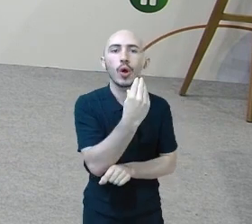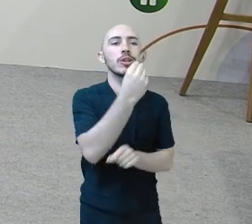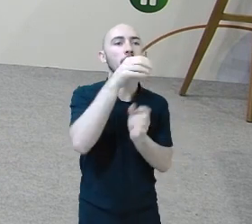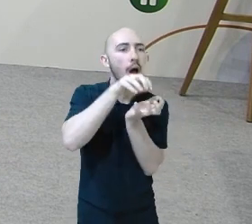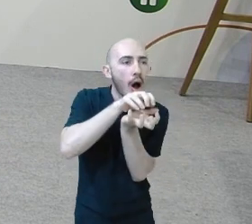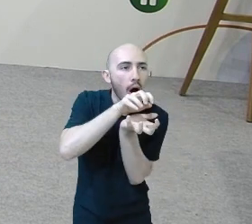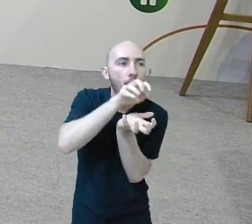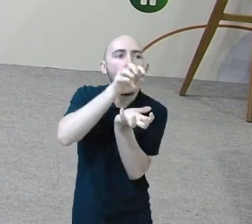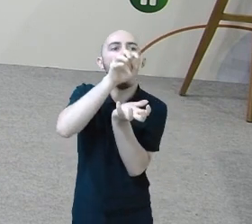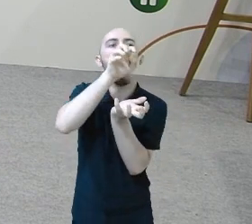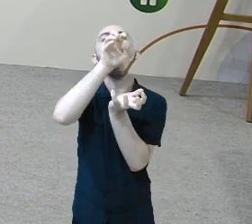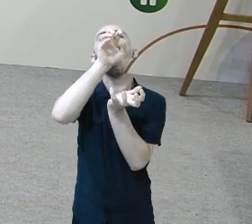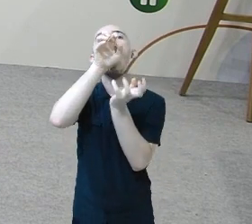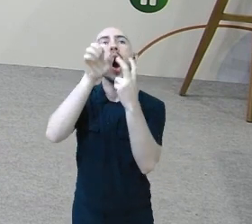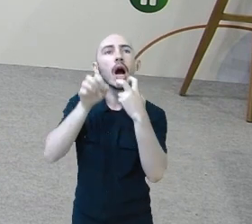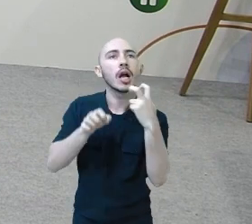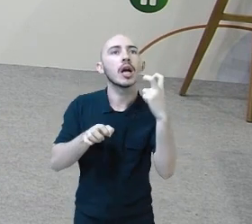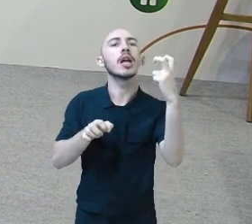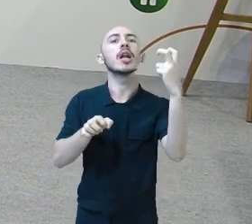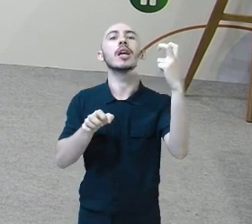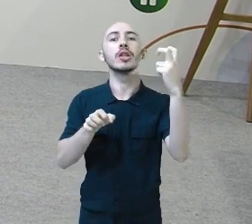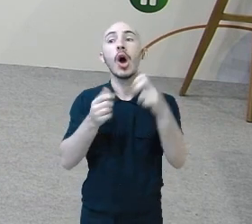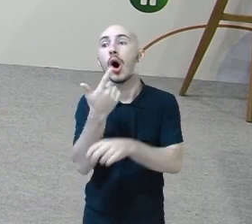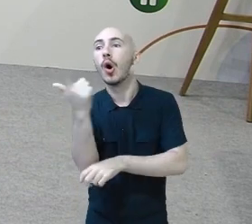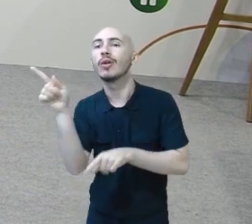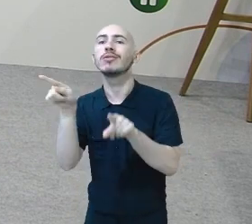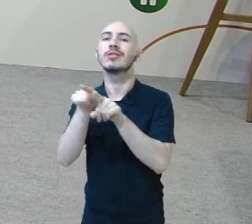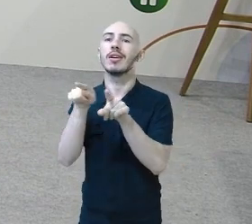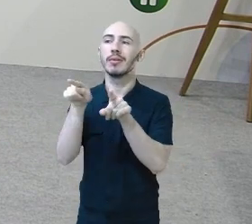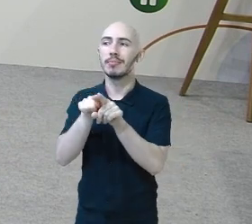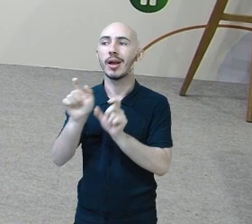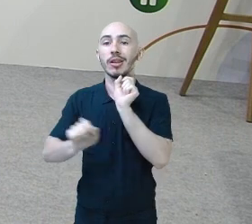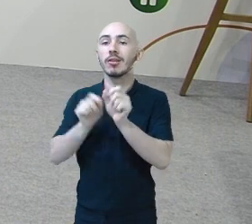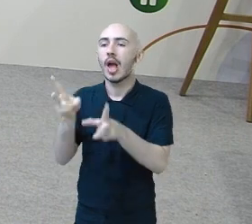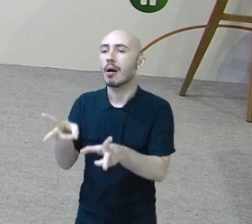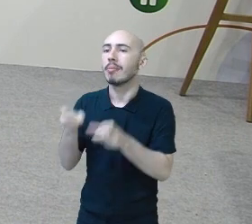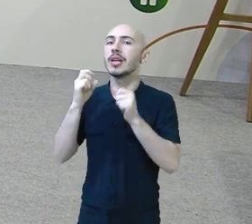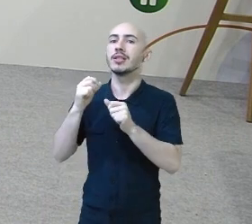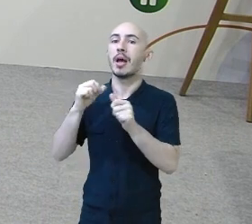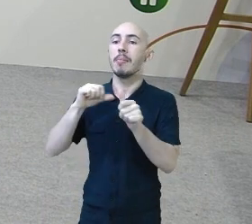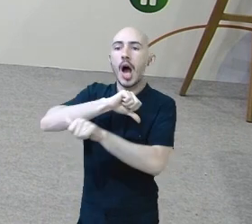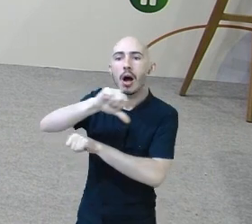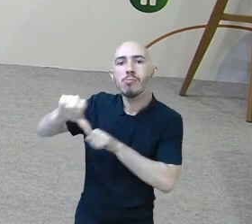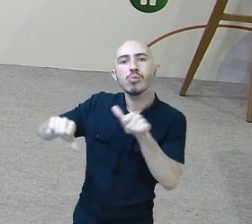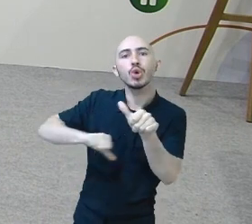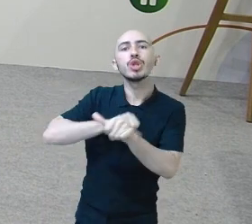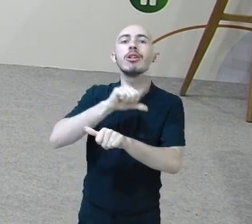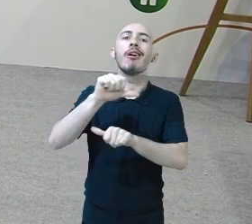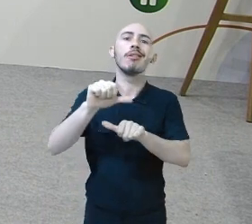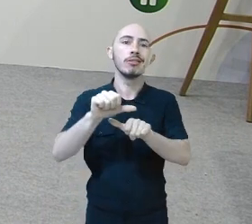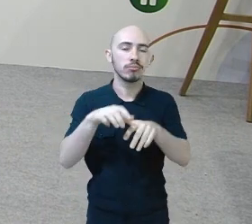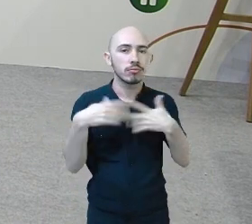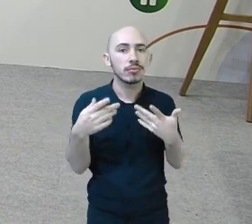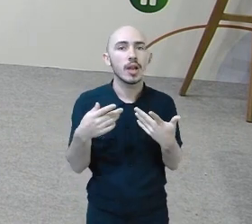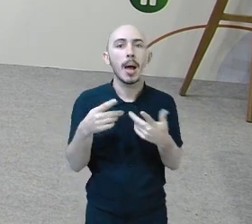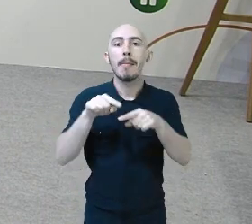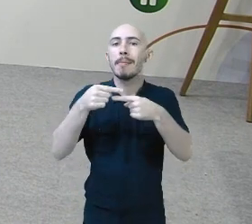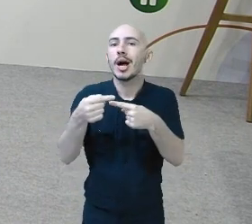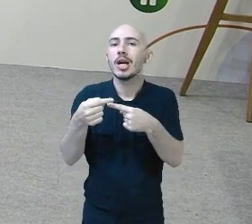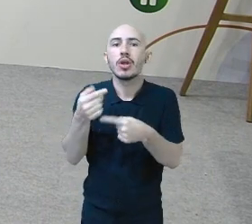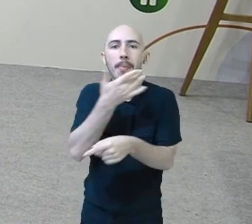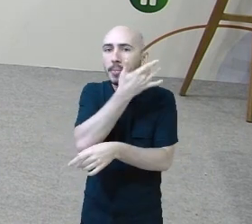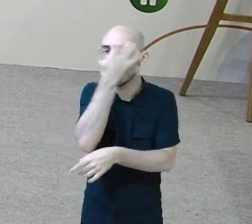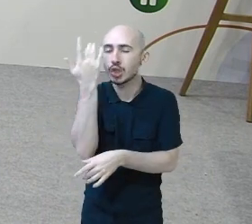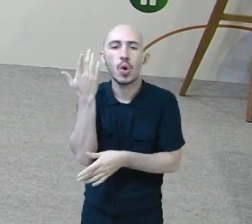lobisomem. Outros percebem ele ali se transformando. E ninguém sabe